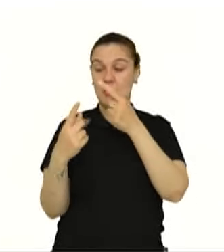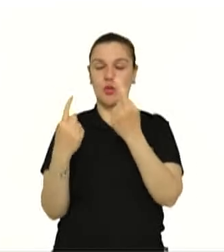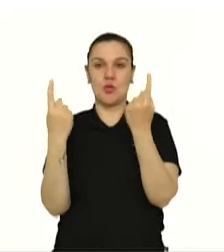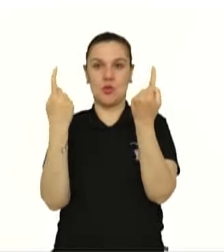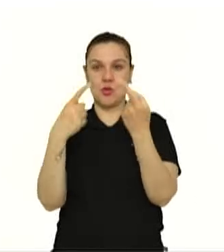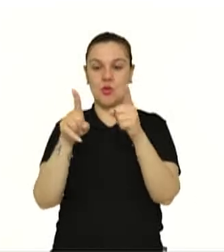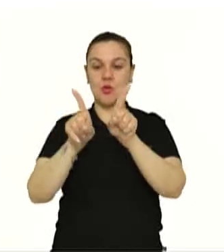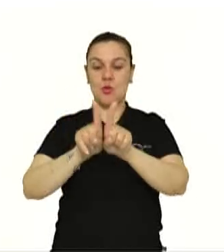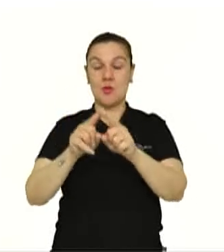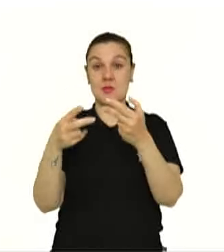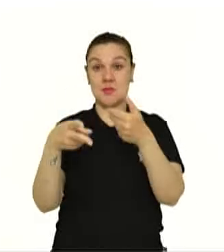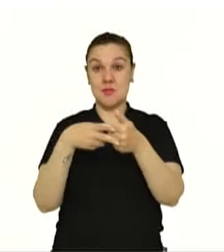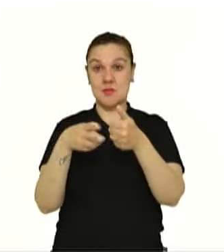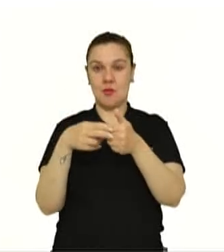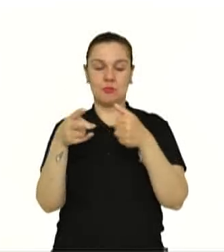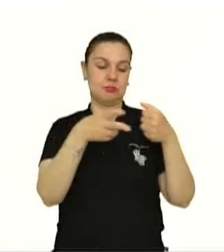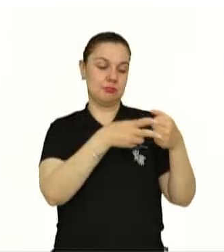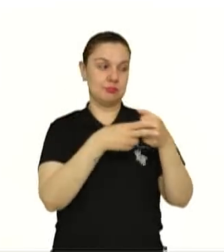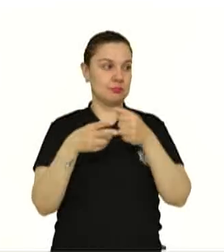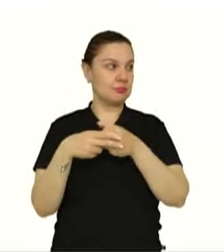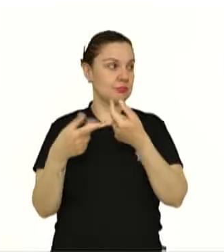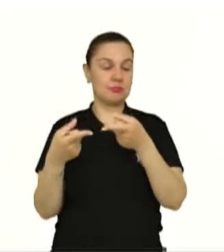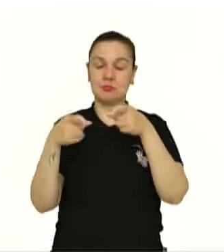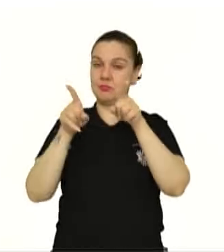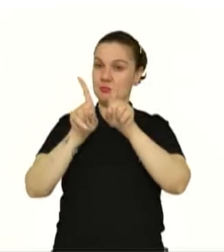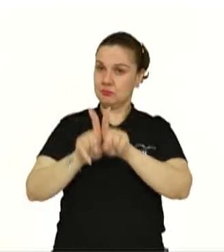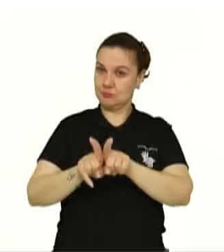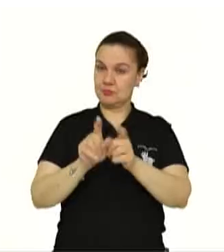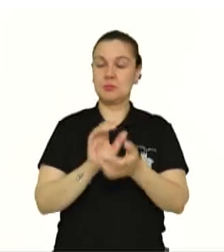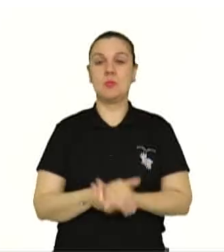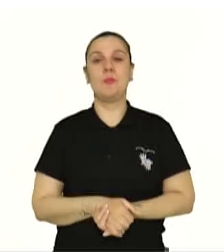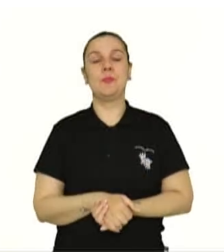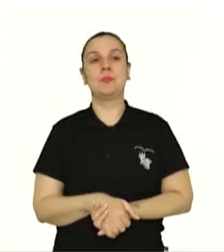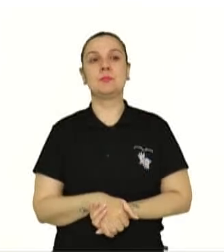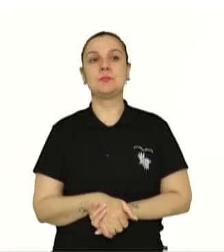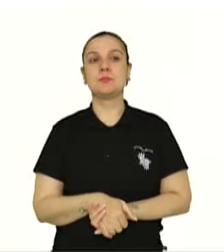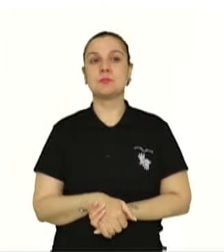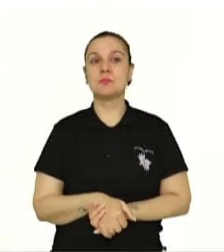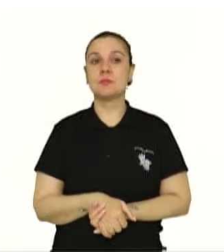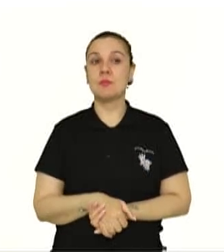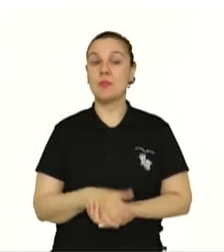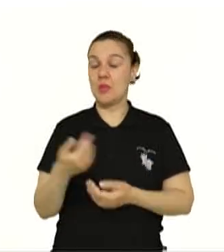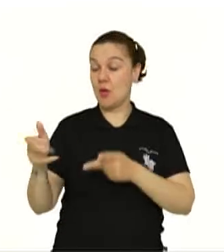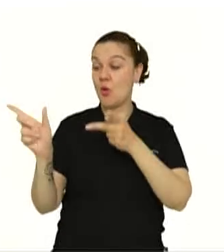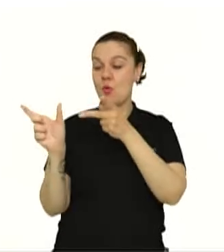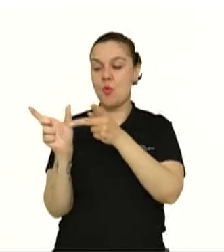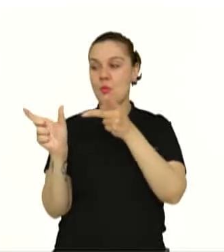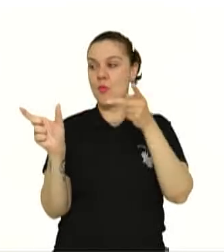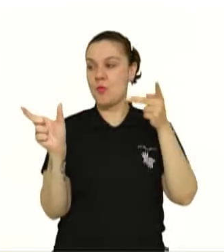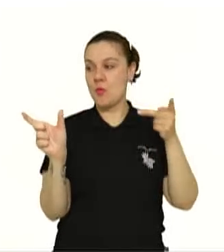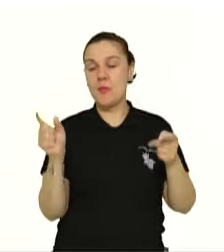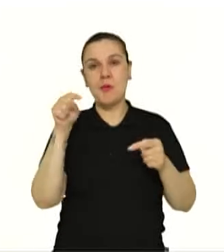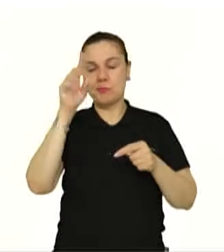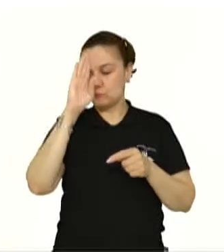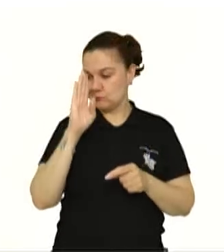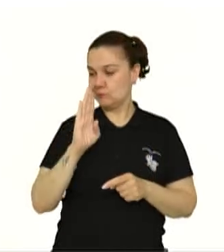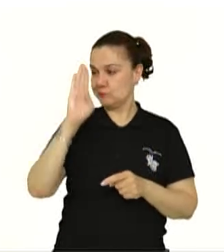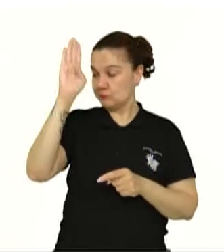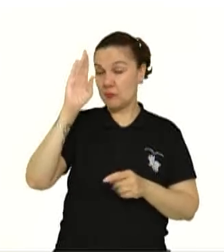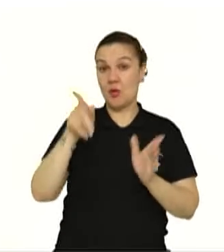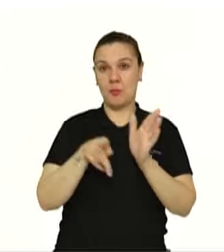dois verbos, um ao lado do outro, um próximo ao outro. O predicado é essencial